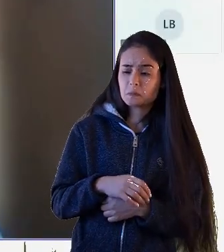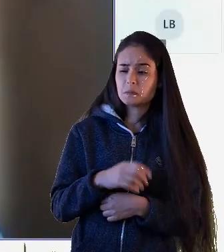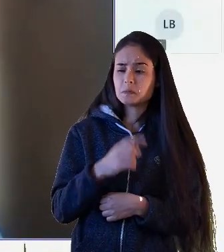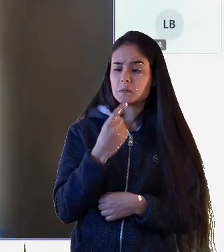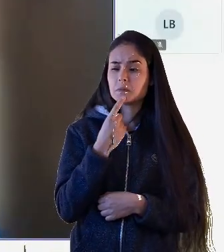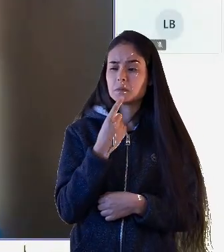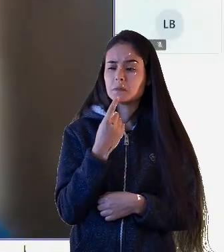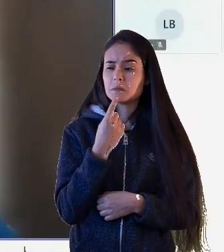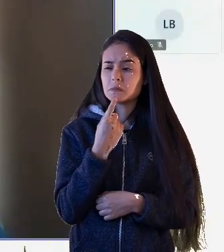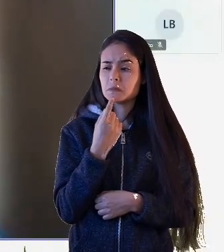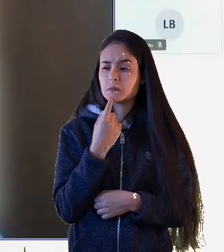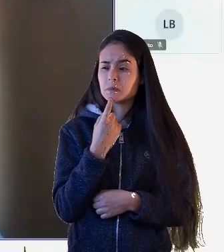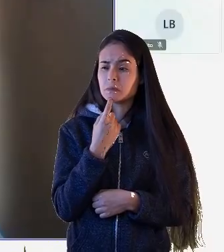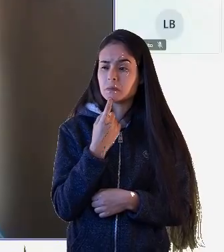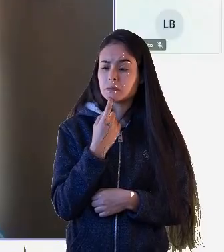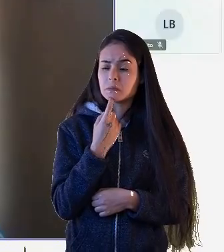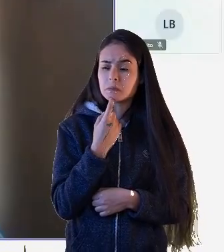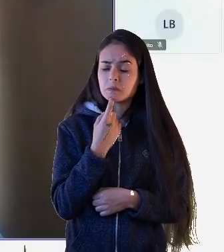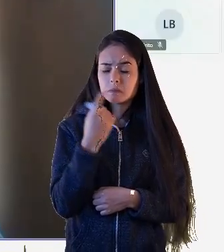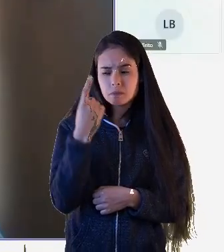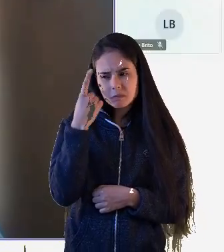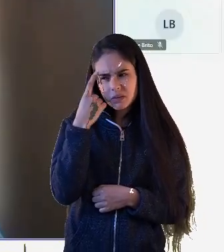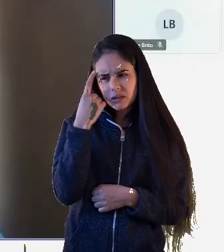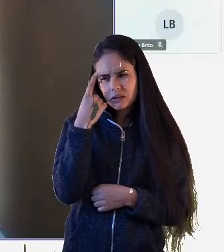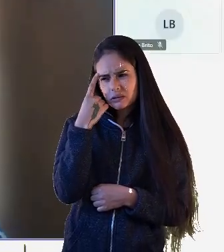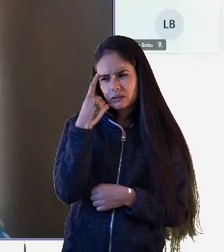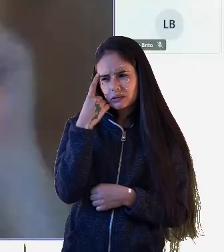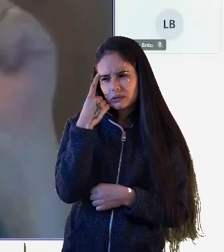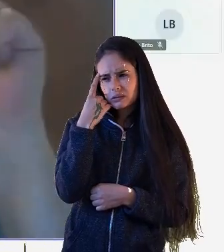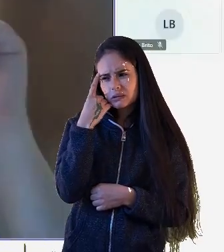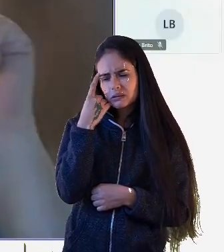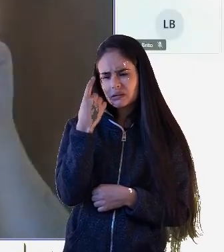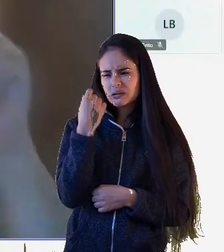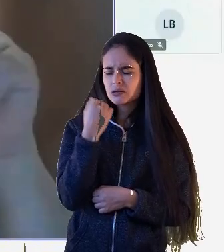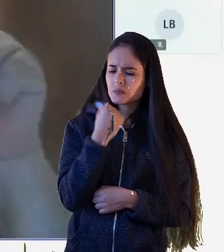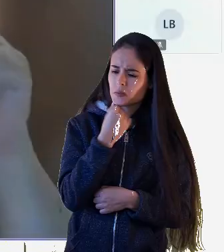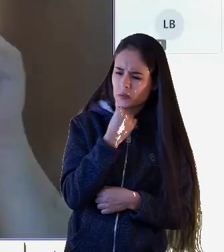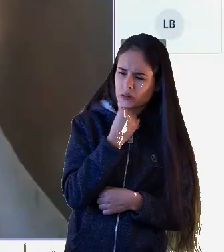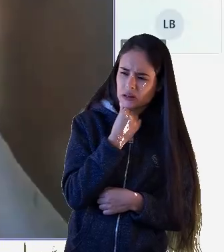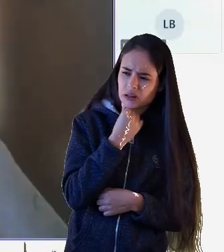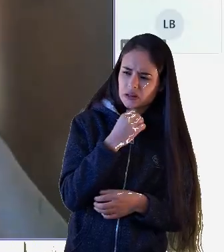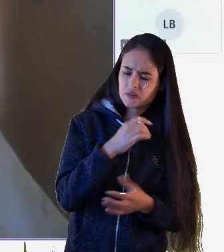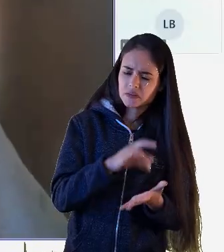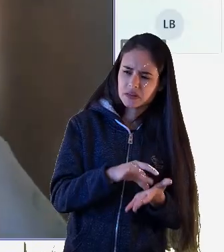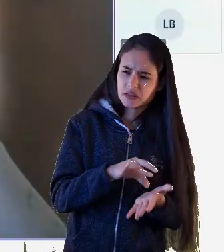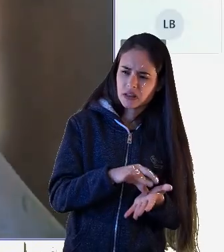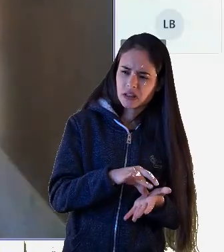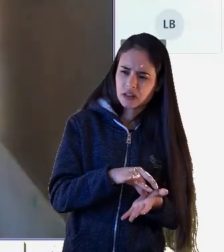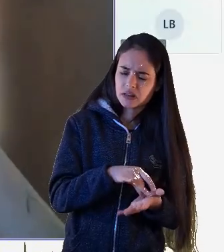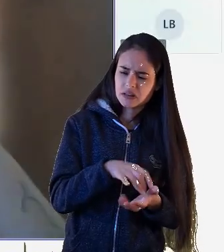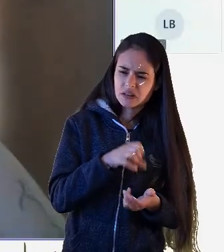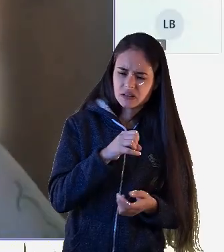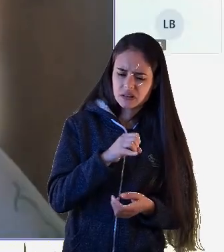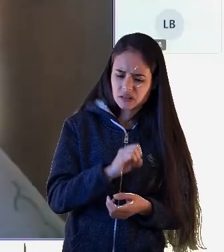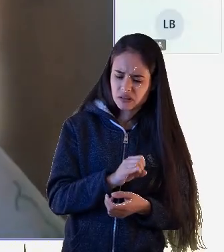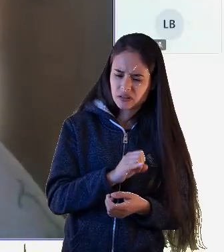foi a autodeclaração. Então, a pessoa pegava o formulário e estava lá, branco, preto, pardo, né? E